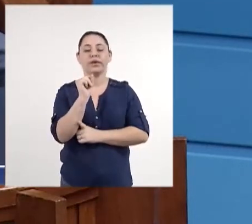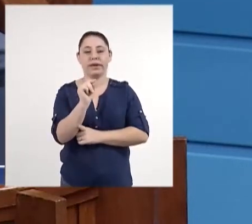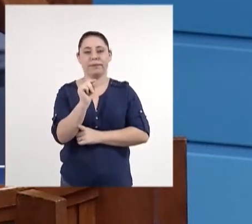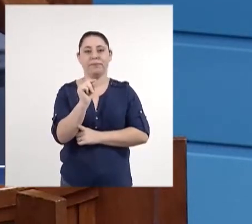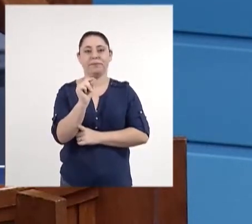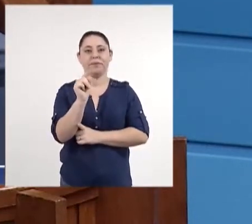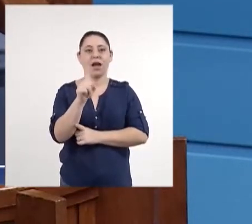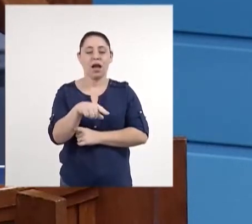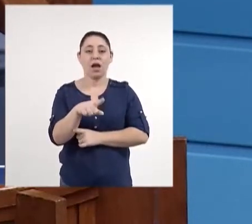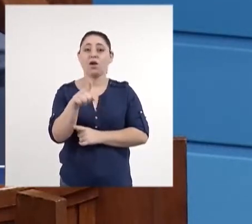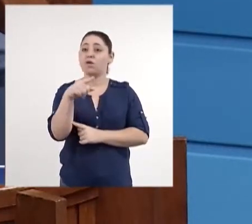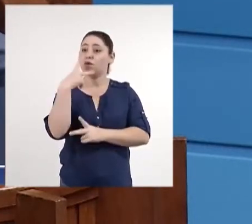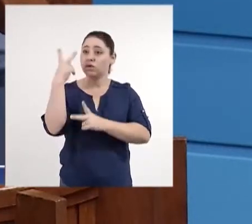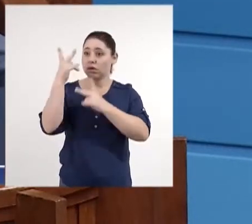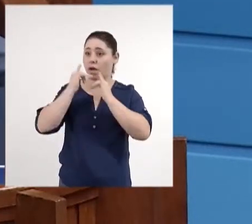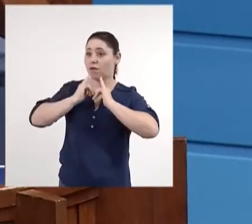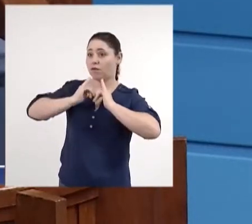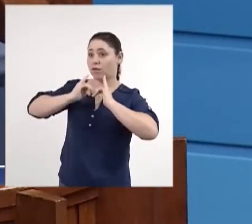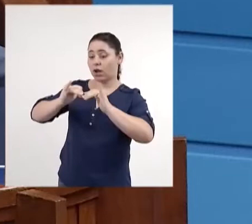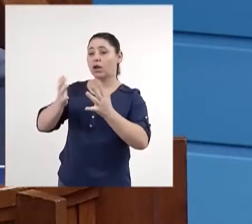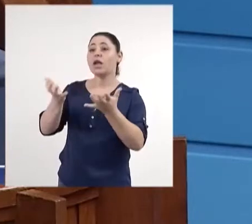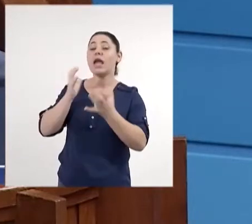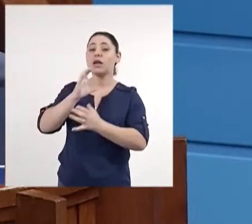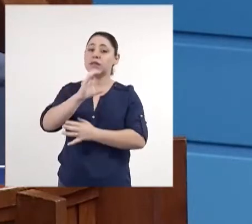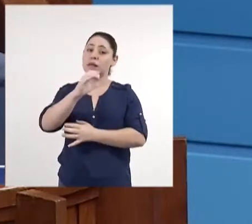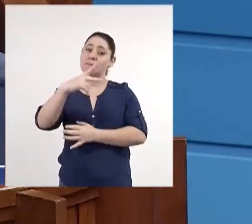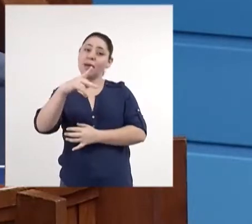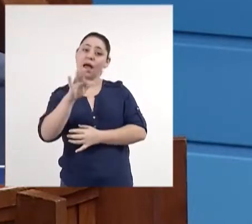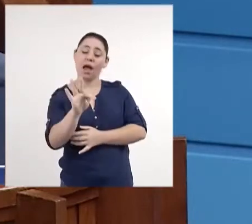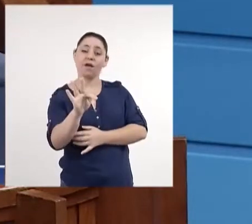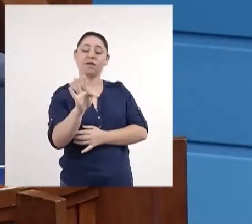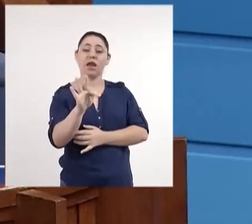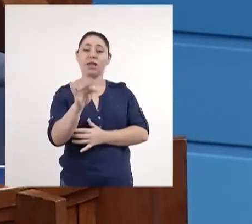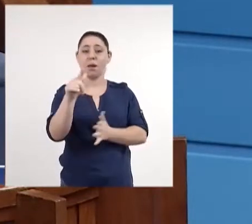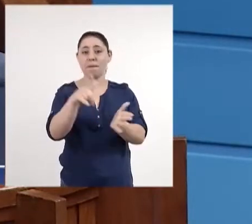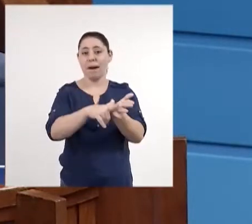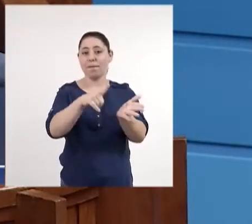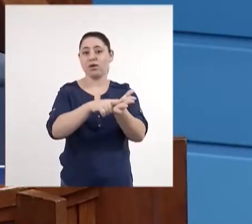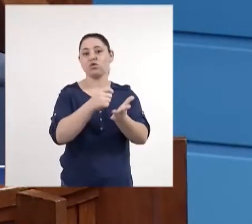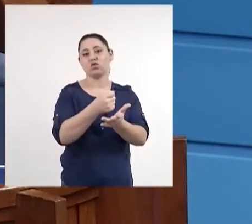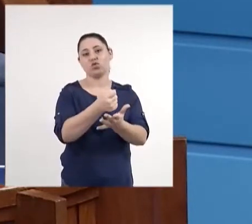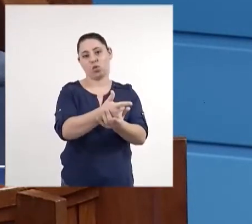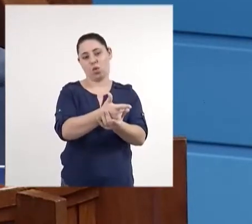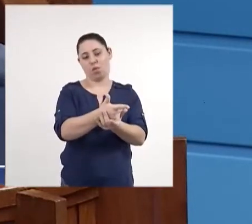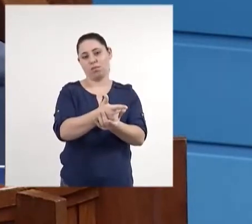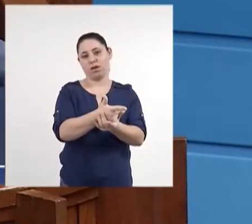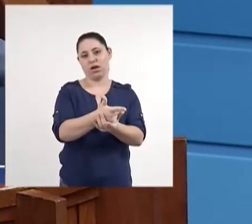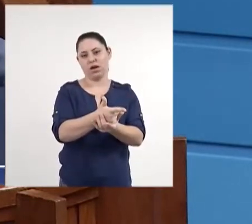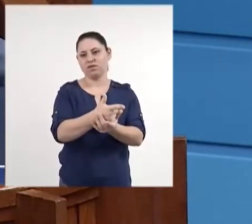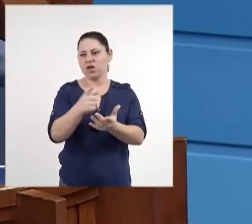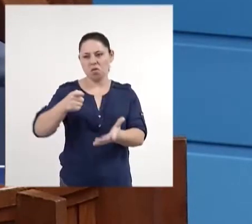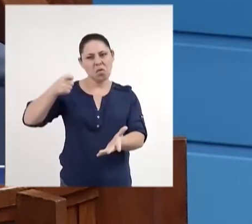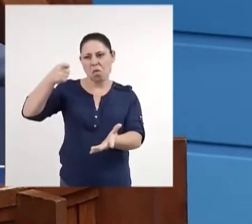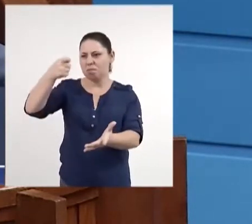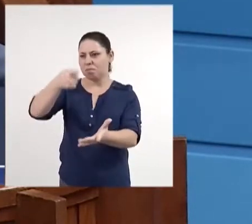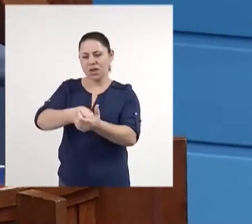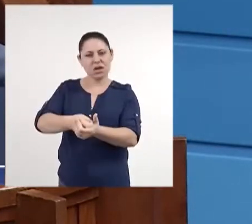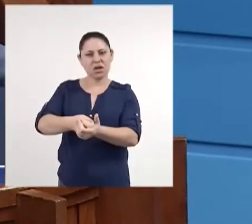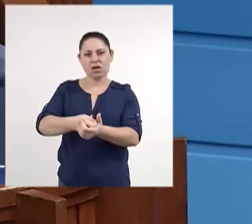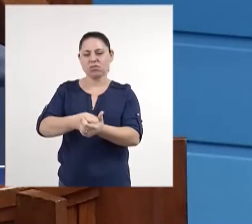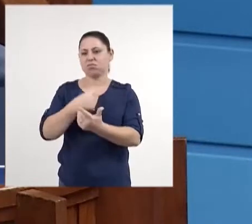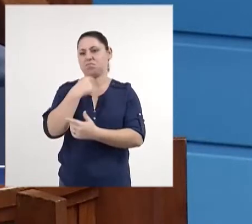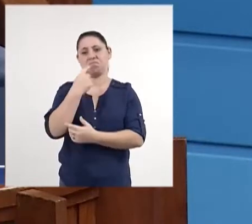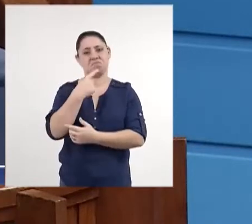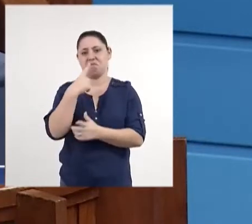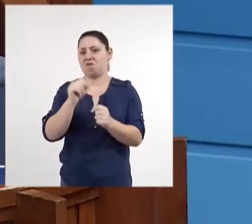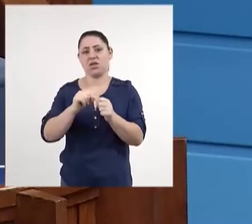que você falando que você quer o CPF na nota, você não está obrigando ninguém